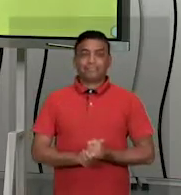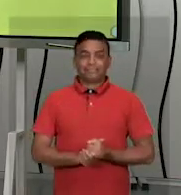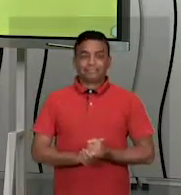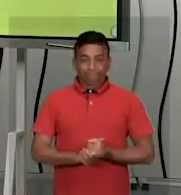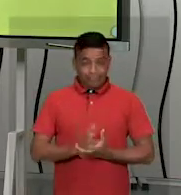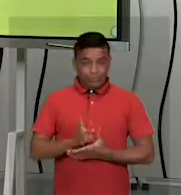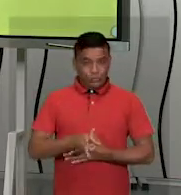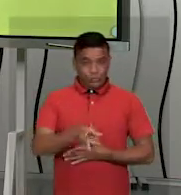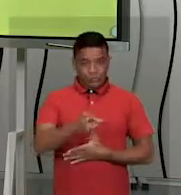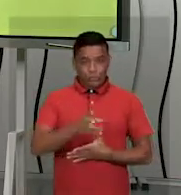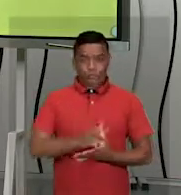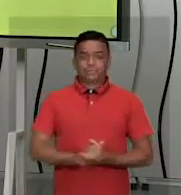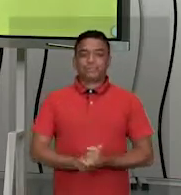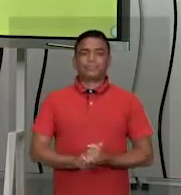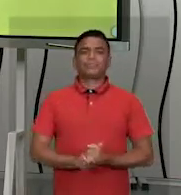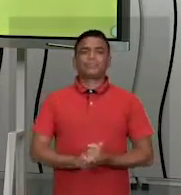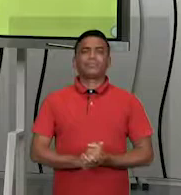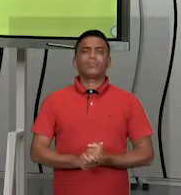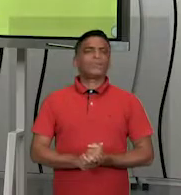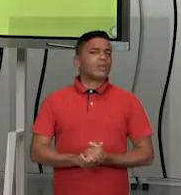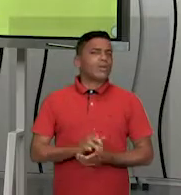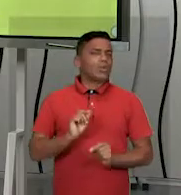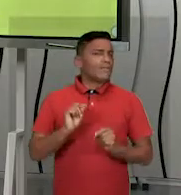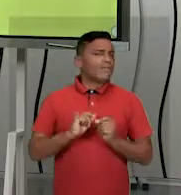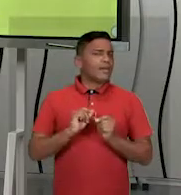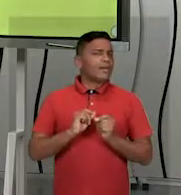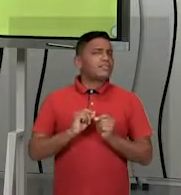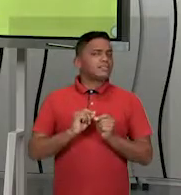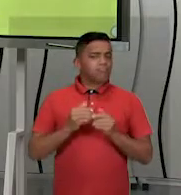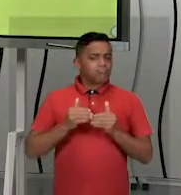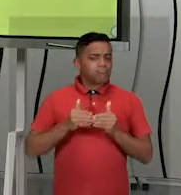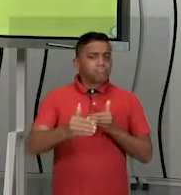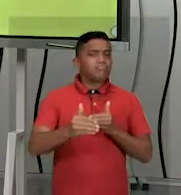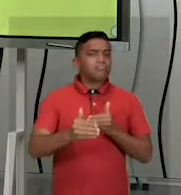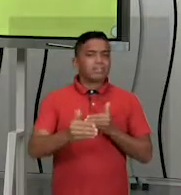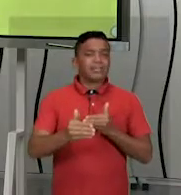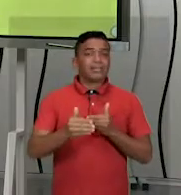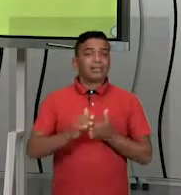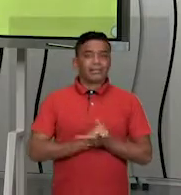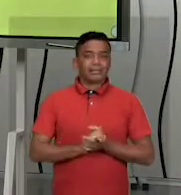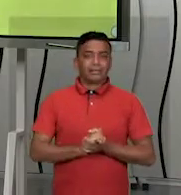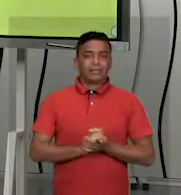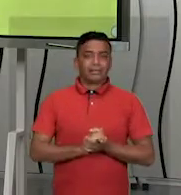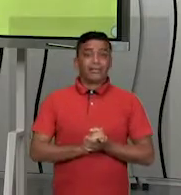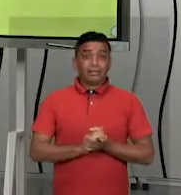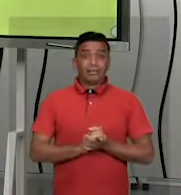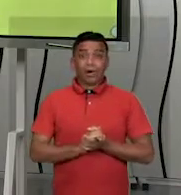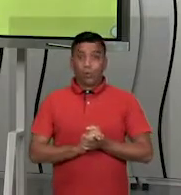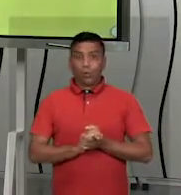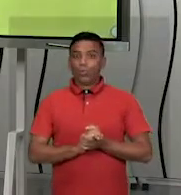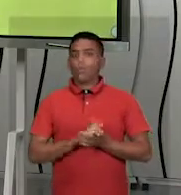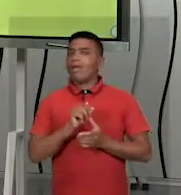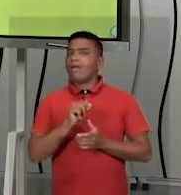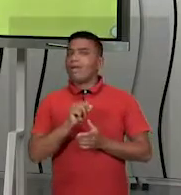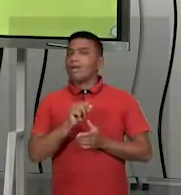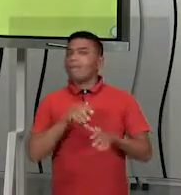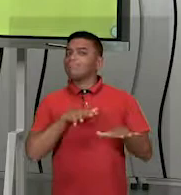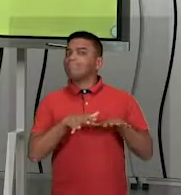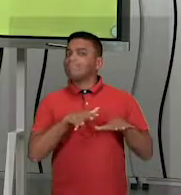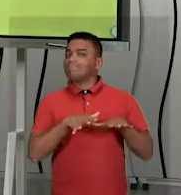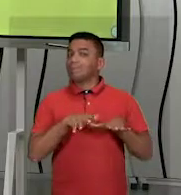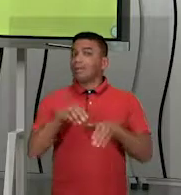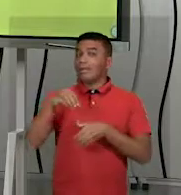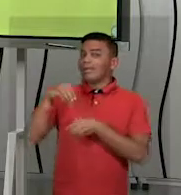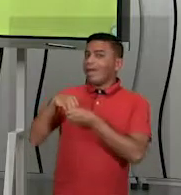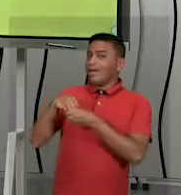Continuando, o que foi feito a partir daqui? Relacionando o trabalho e a energia interna, nós pegamos